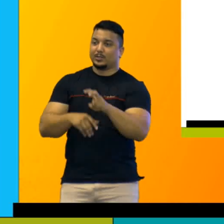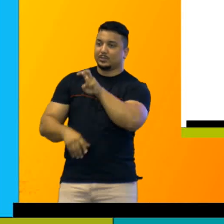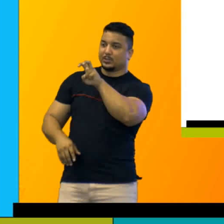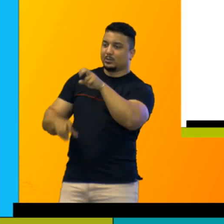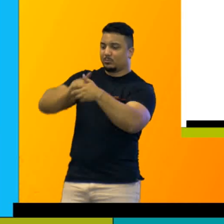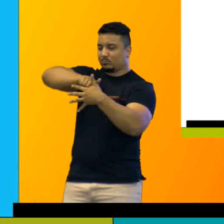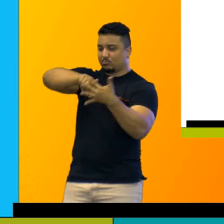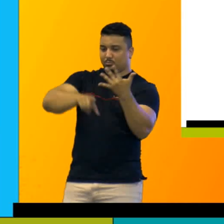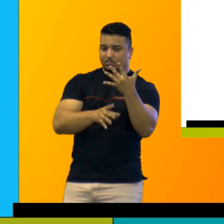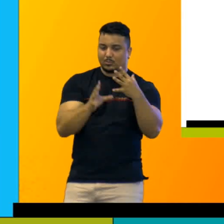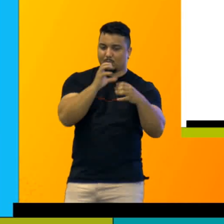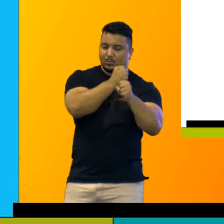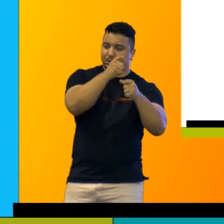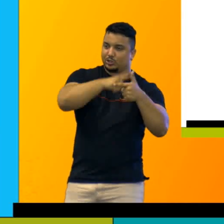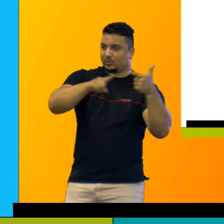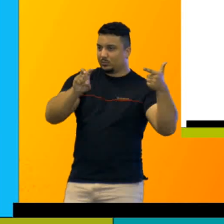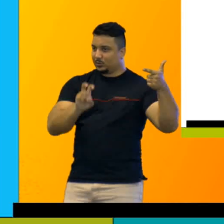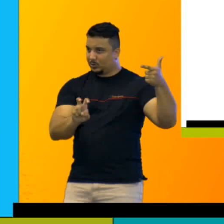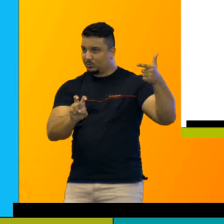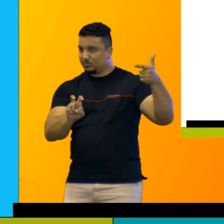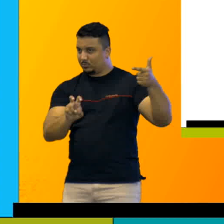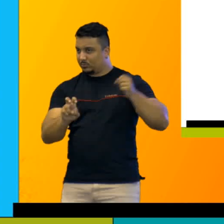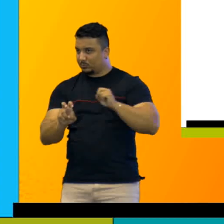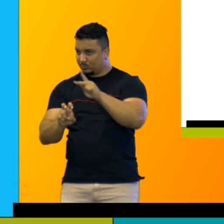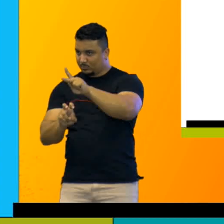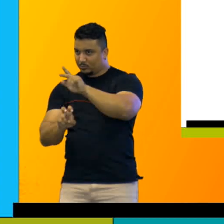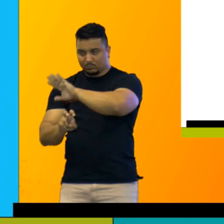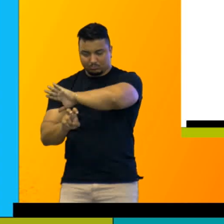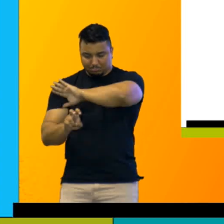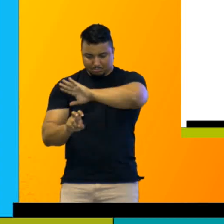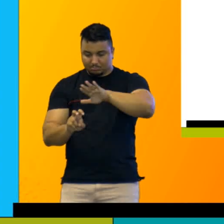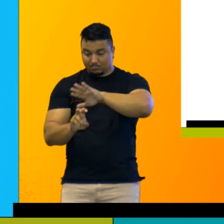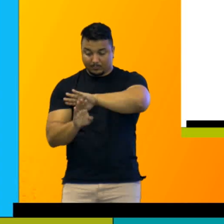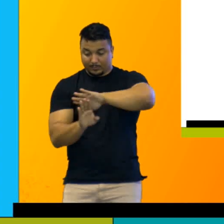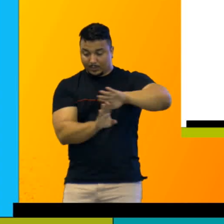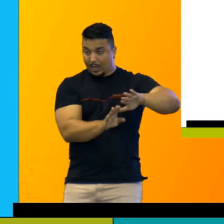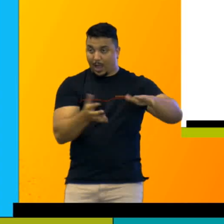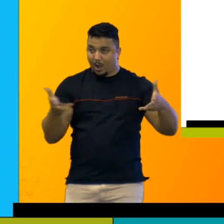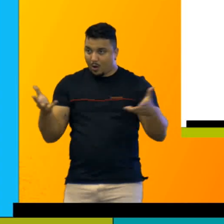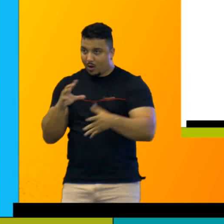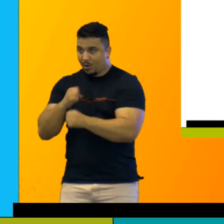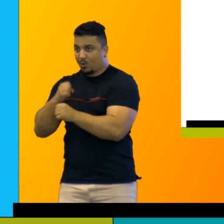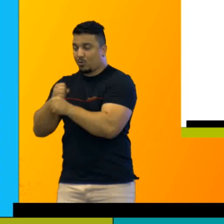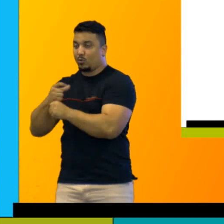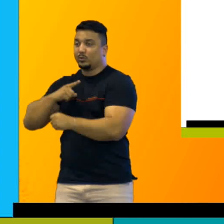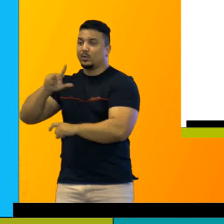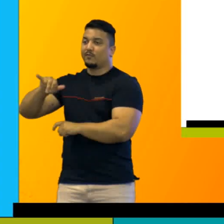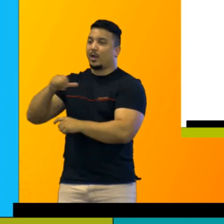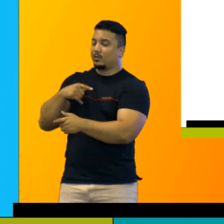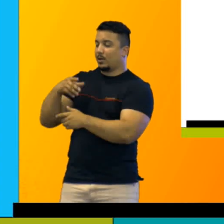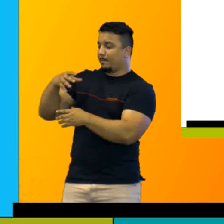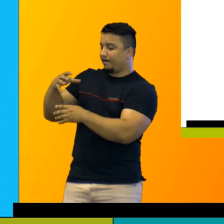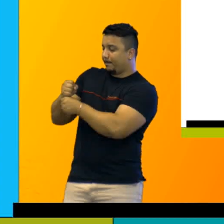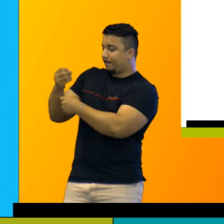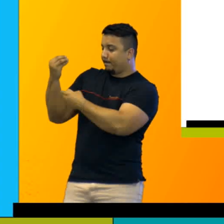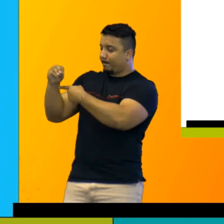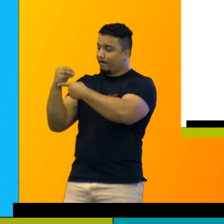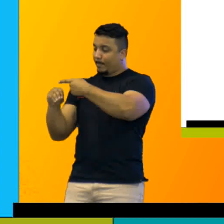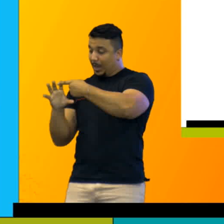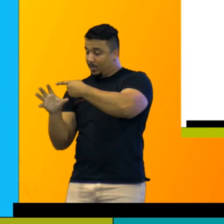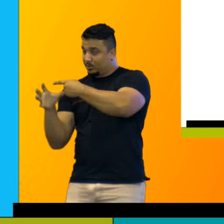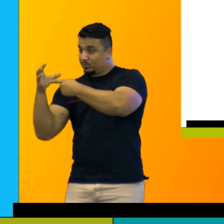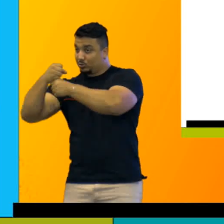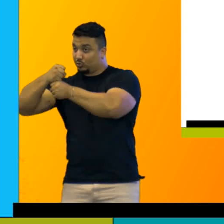é somar todo mundo e dividir por 5. Perfeito? Então olha aí qual é a conta que eu vou fazer. Vou tirar essa média, somo